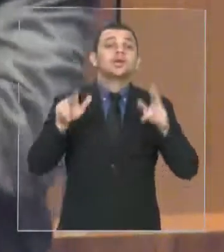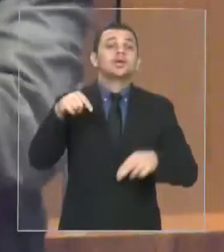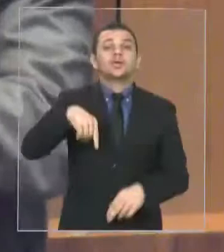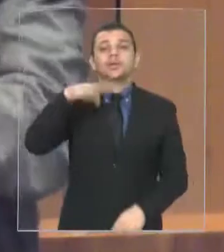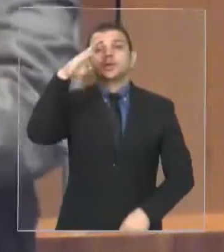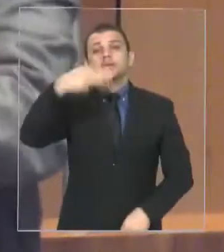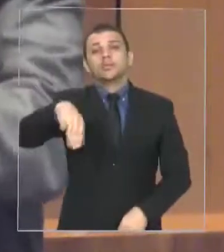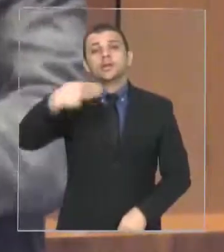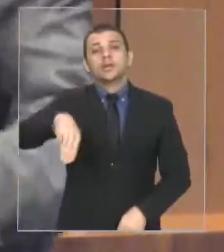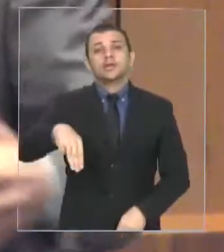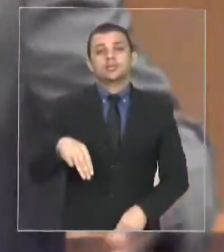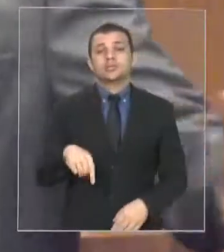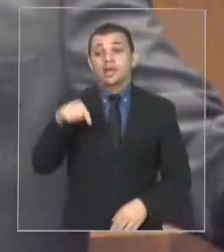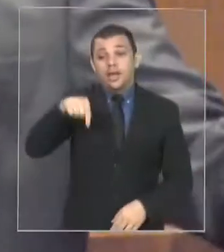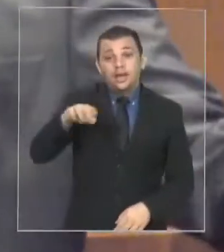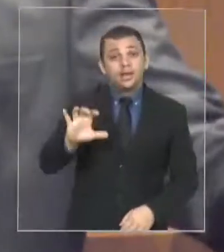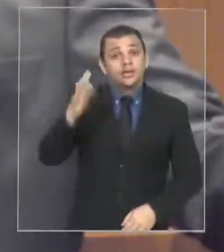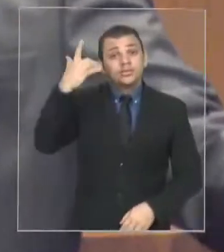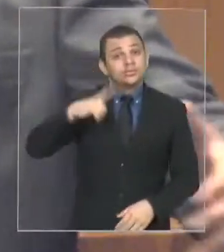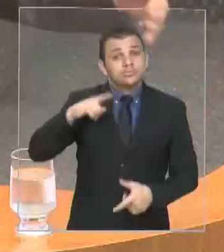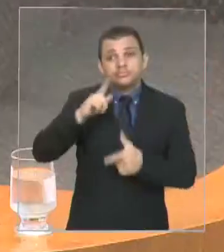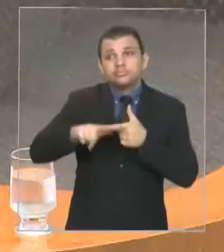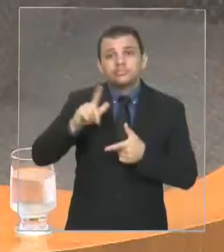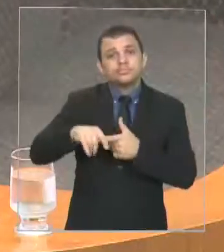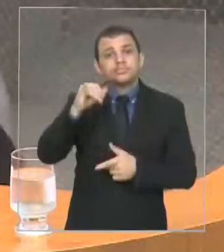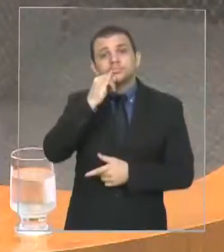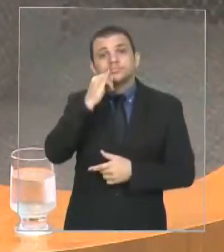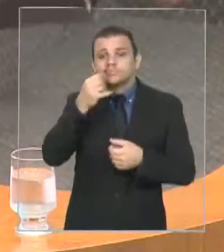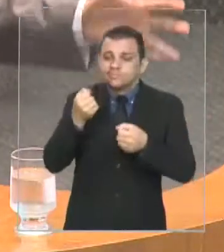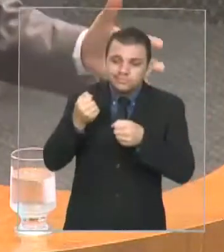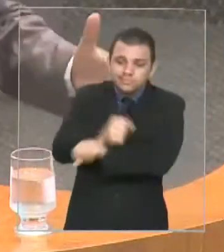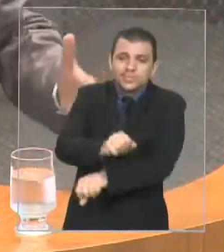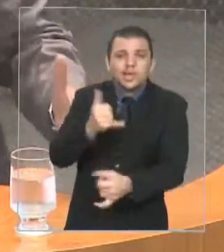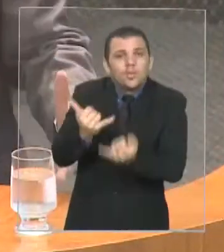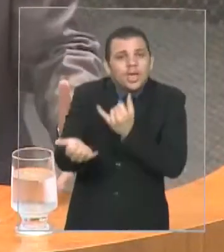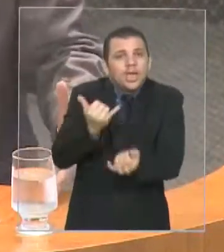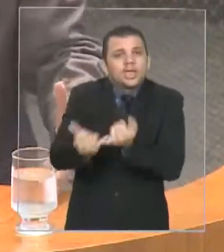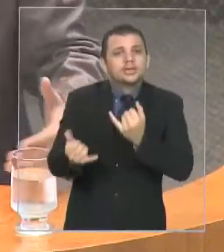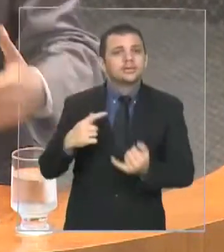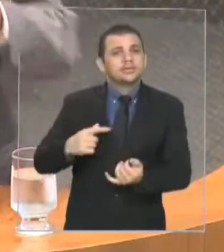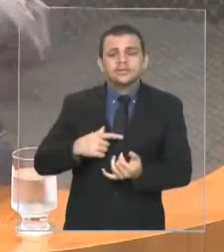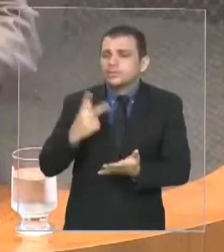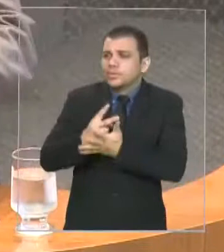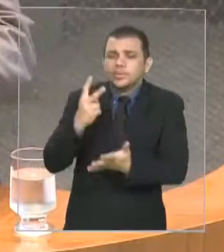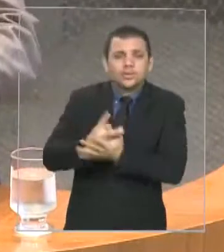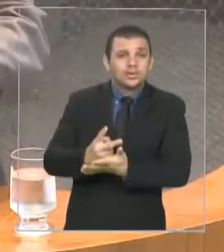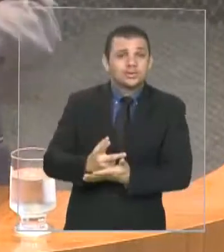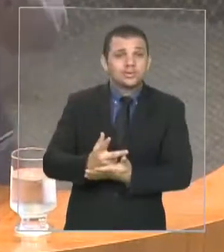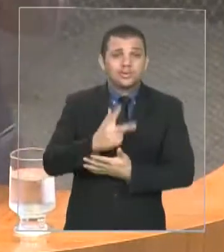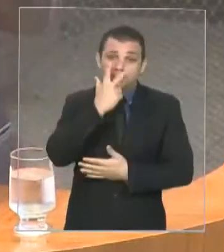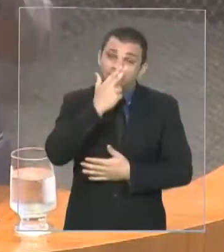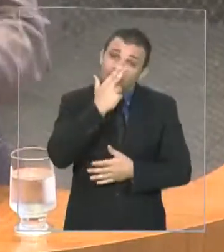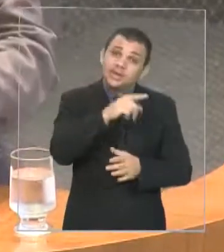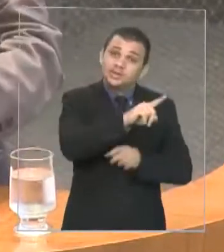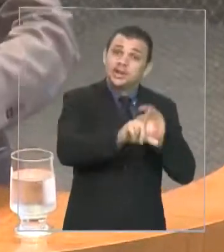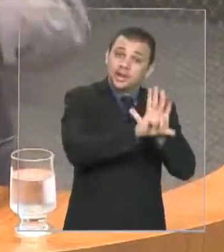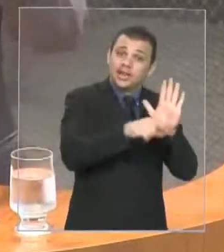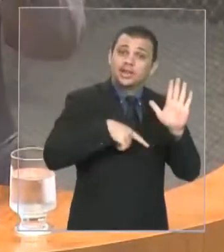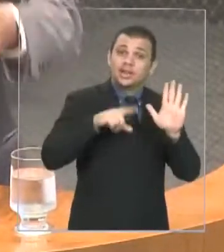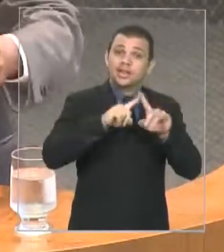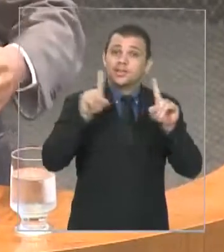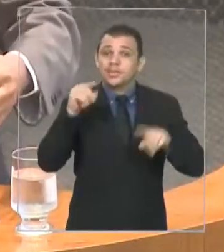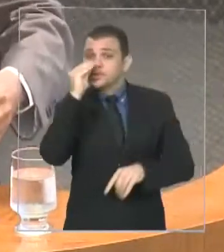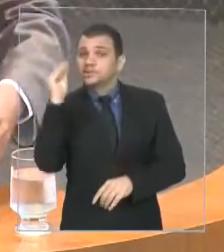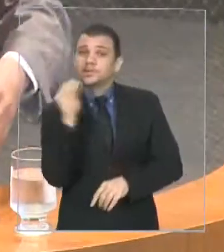tem situação de trabalho escravo, mesmo com as normas vigentes. E agora, o que será